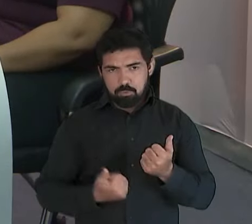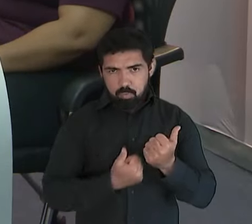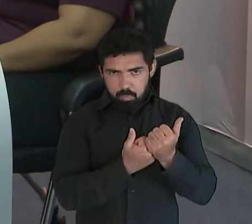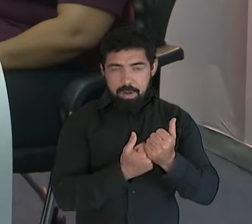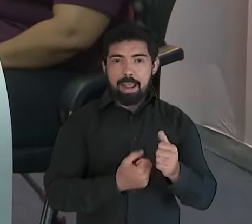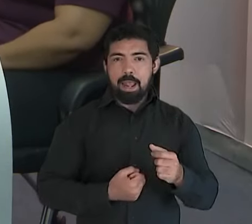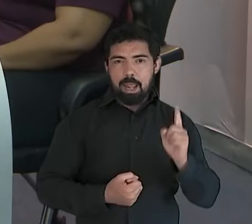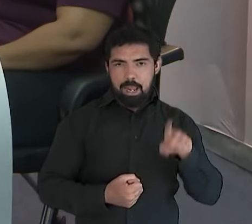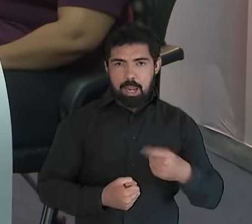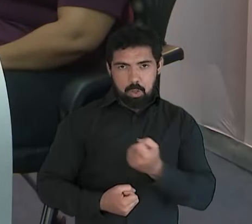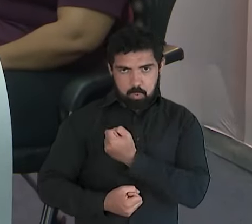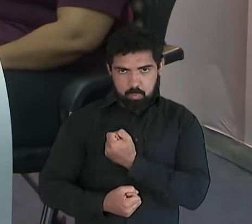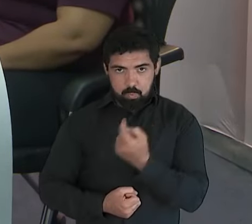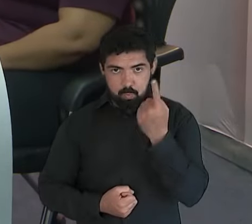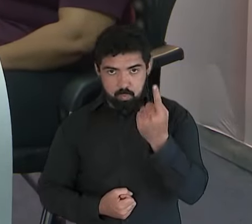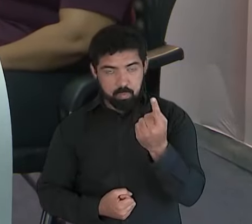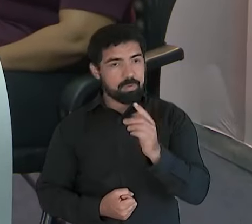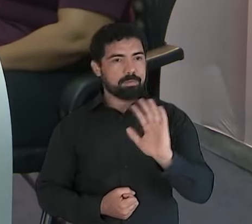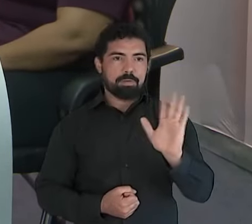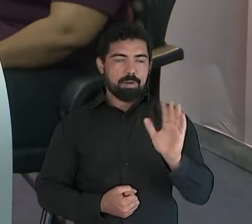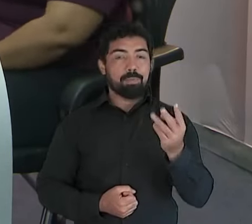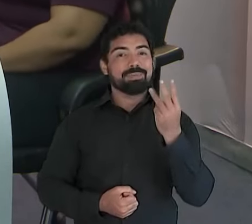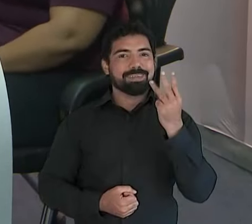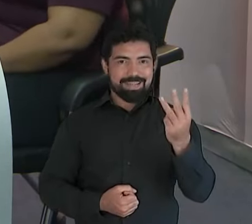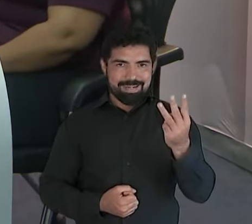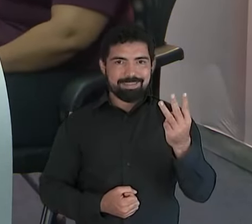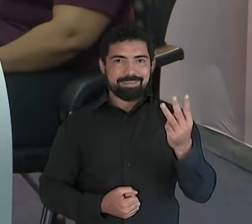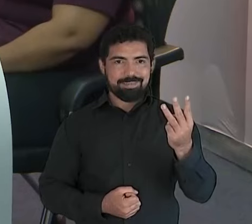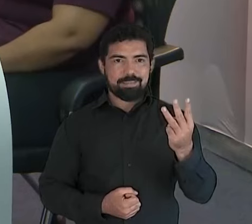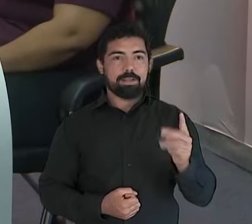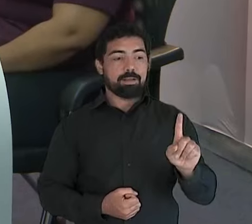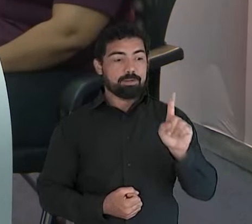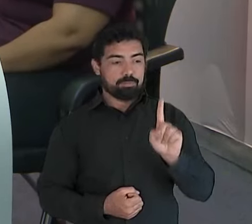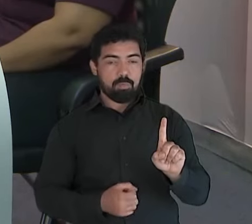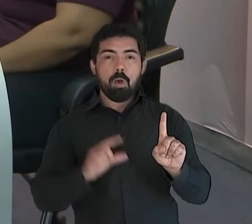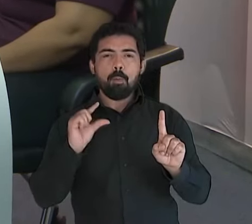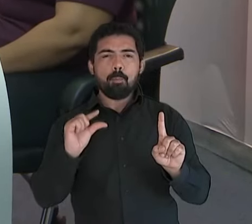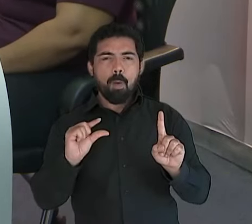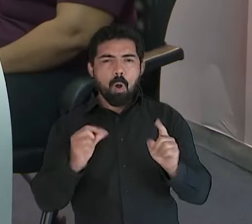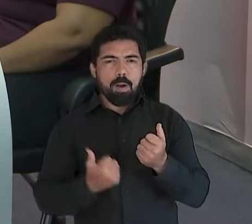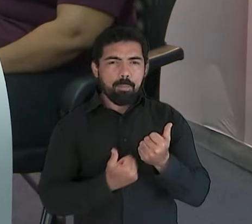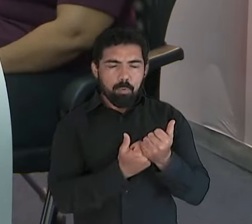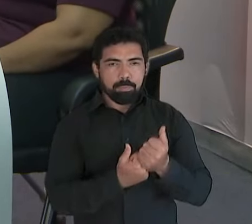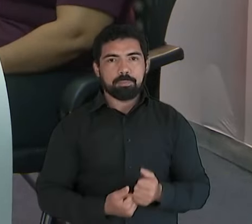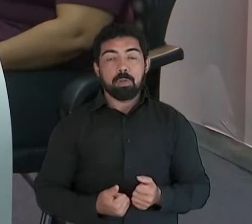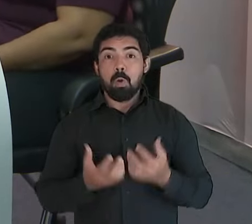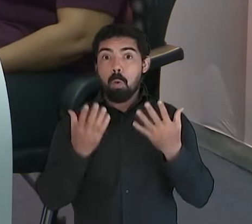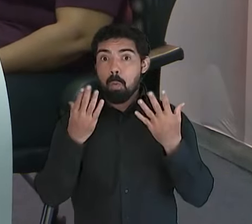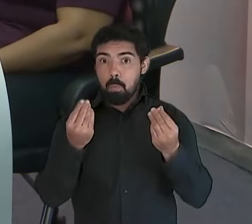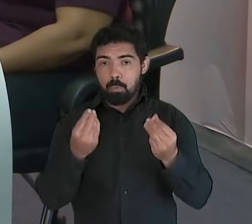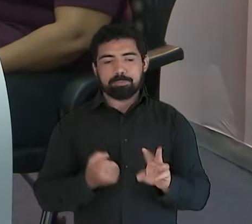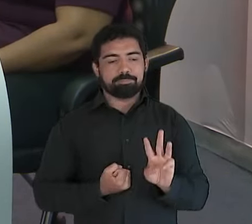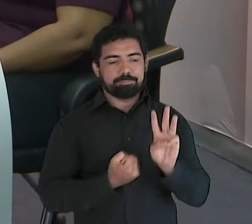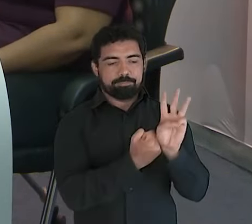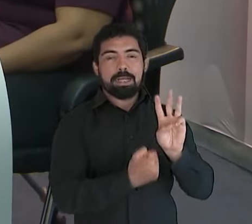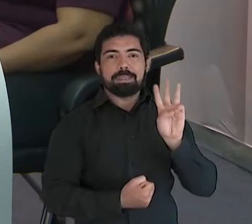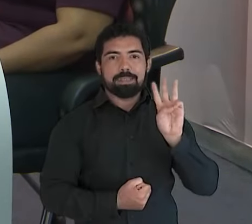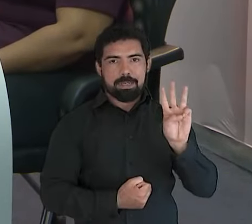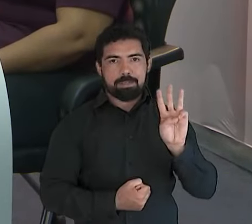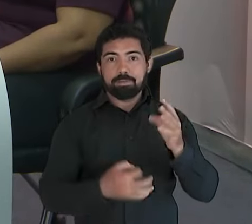não? O 3. Quem precisa de mais suporte é o nível 3. Uhum. Que é seu filho. Que é o caso da minha filha. Da filha. Mas a pessoa, por exemplo,